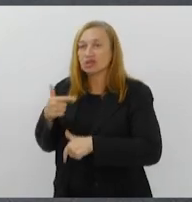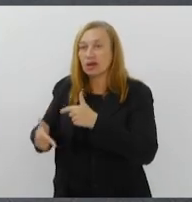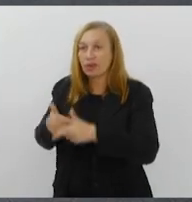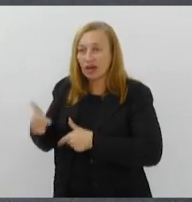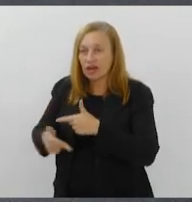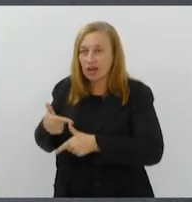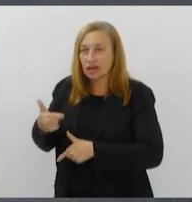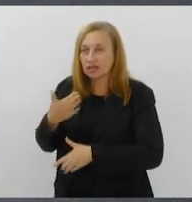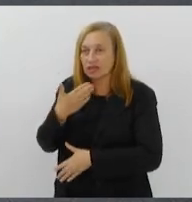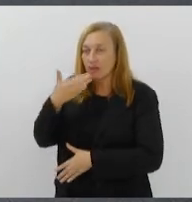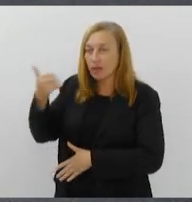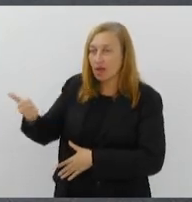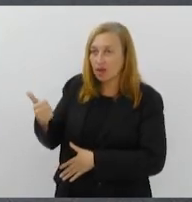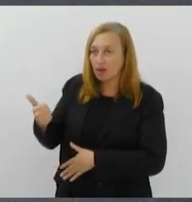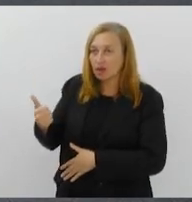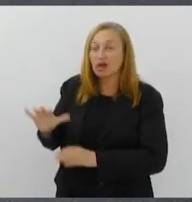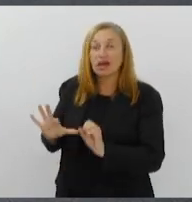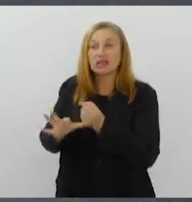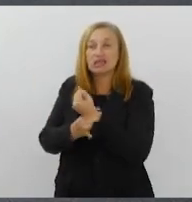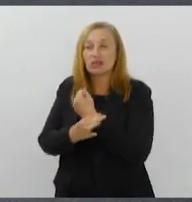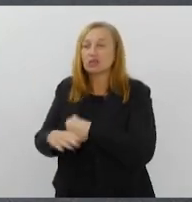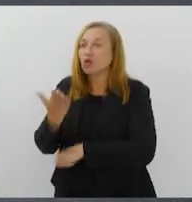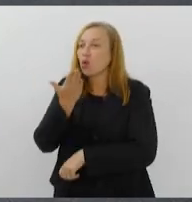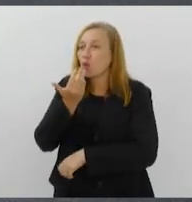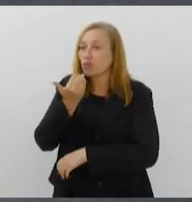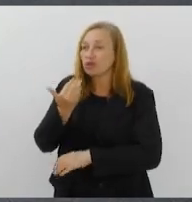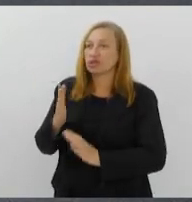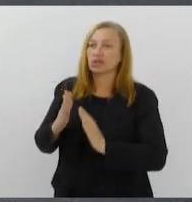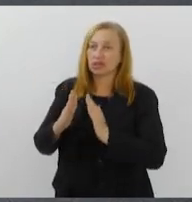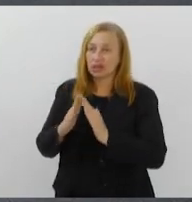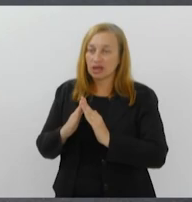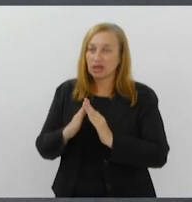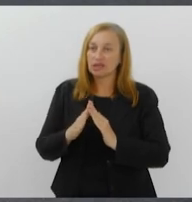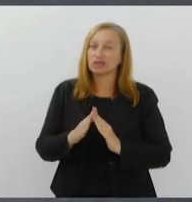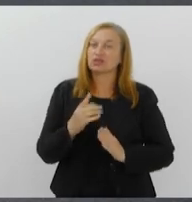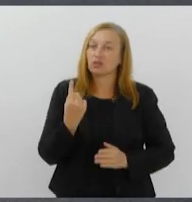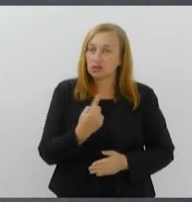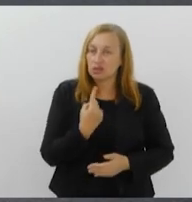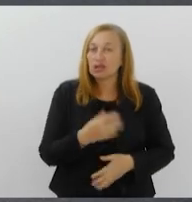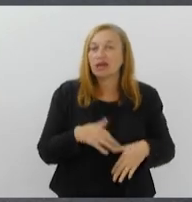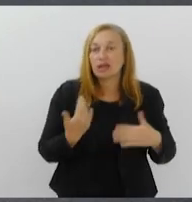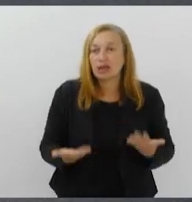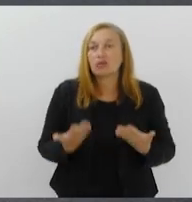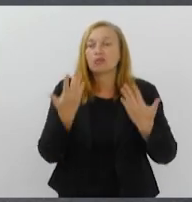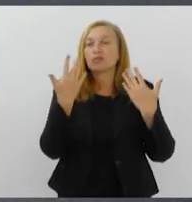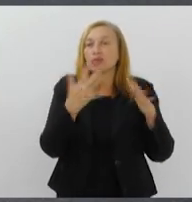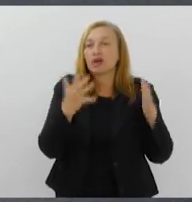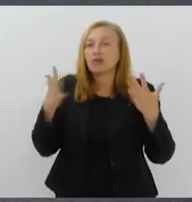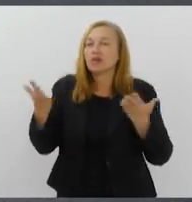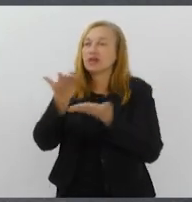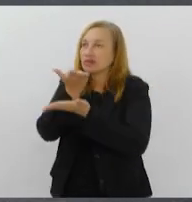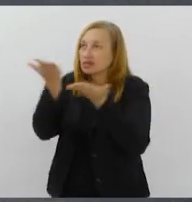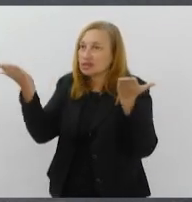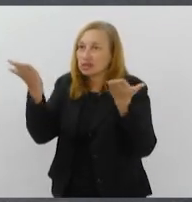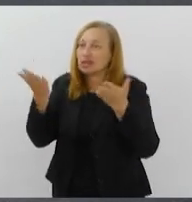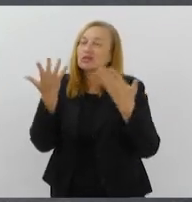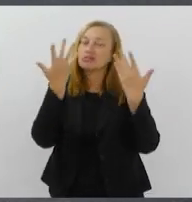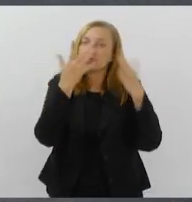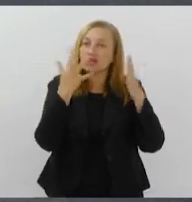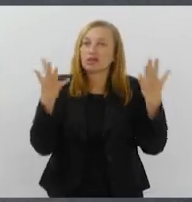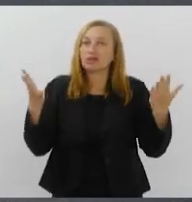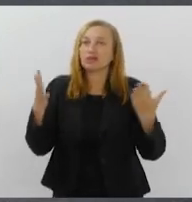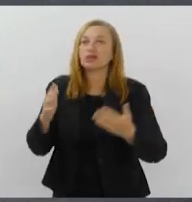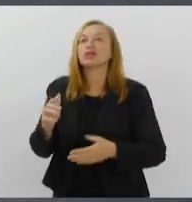toda de melhor, que é garantir comida boa na nossa mesa. Então, parabéns a todos os envolvidos, parabéns